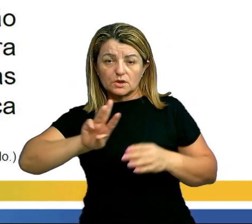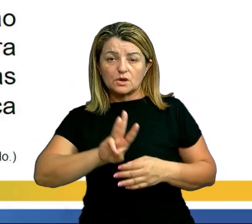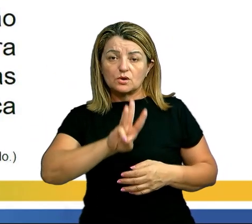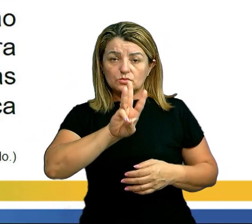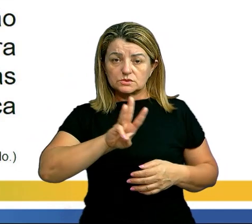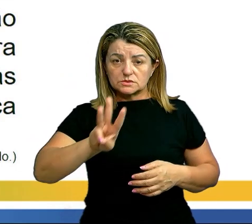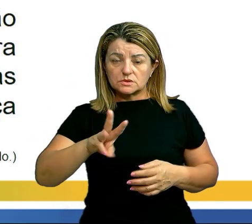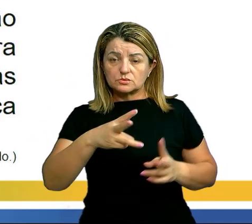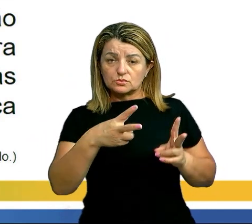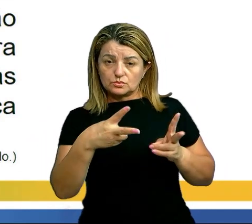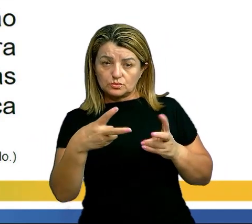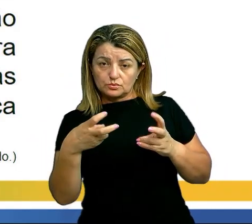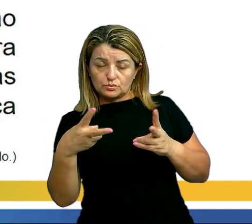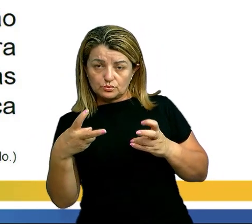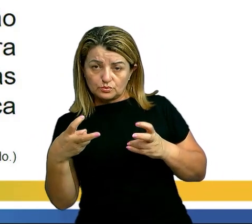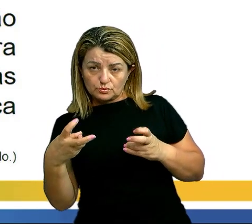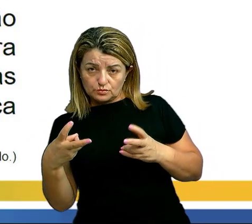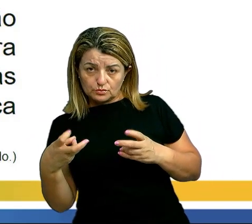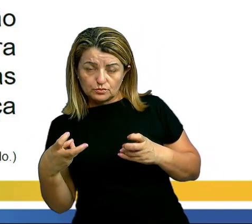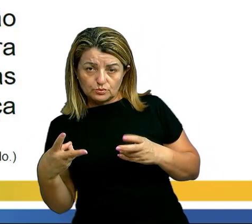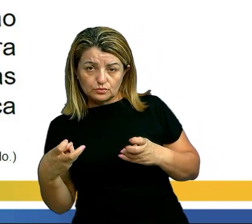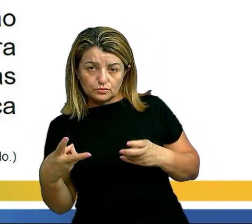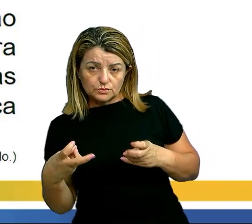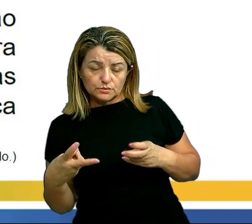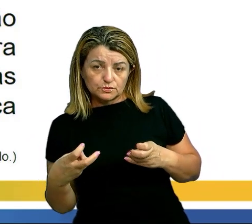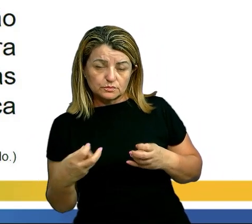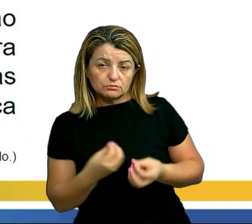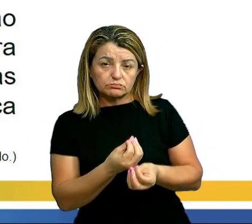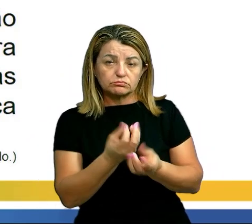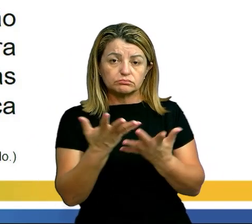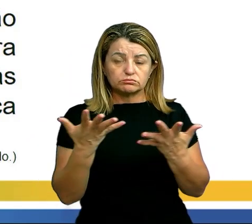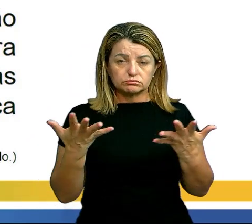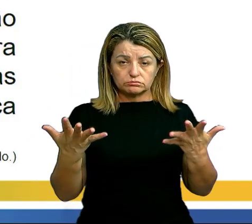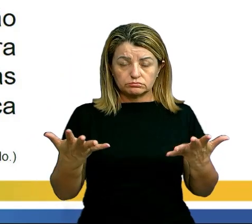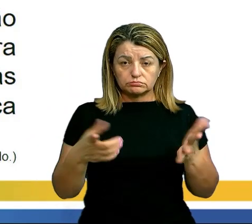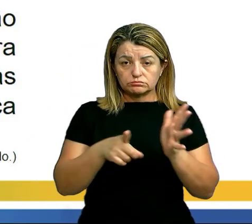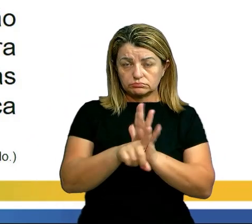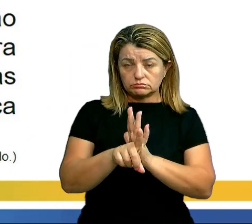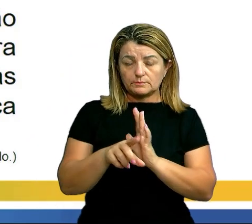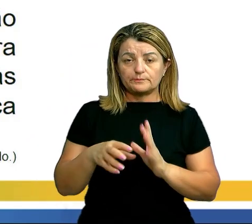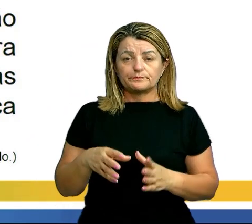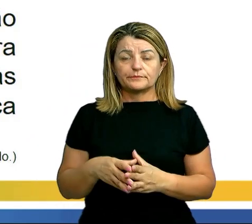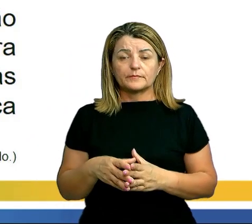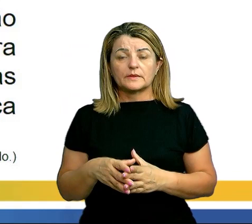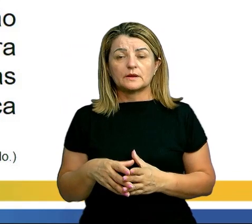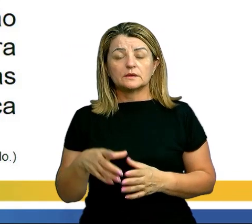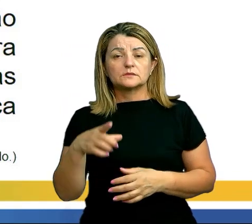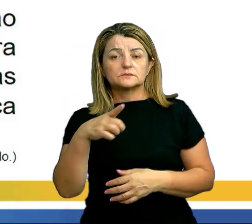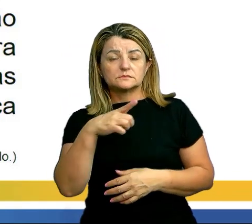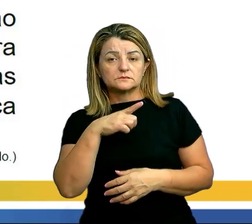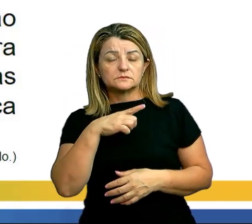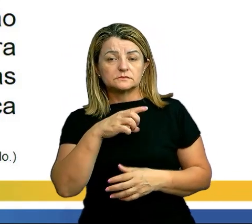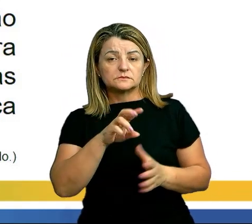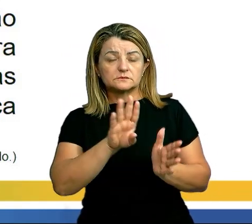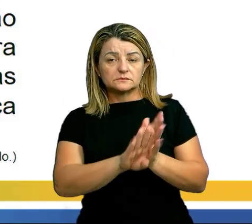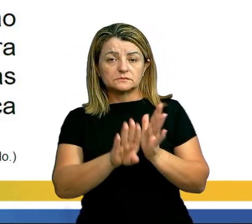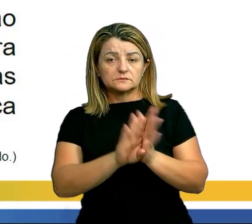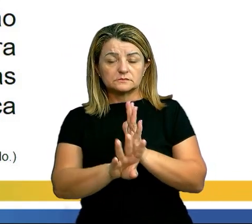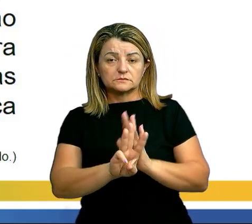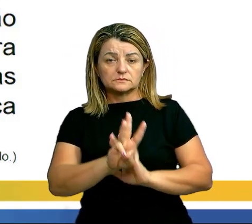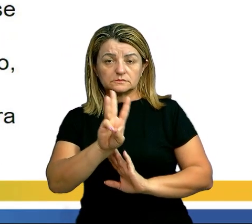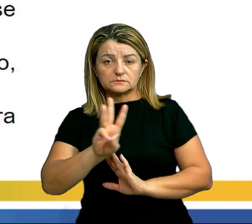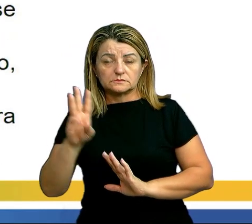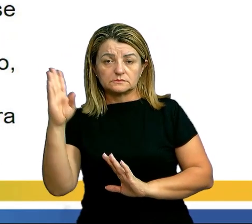a gente observar no que onde foi disponível esse texto, podemos observar que ele foi tirado de um site